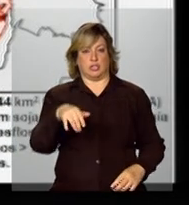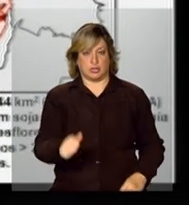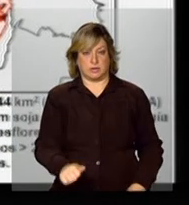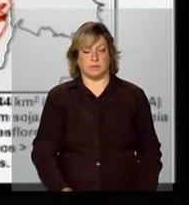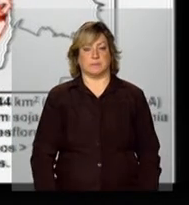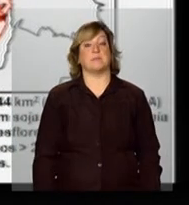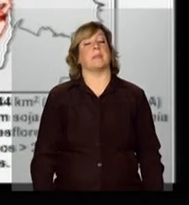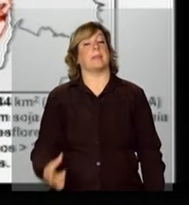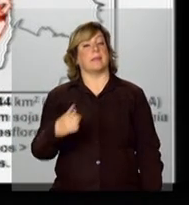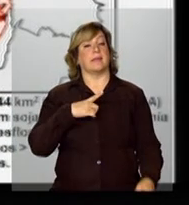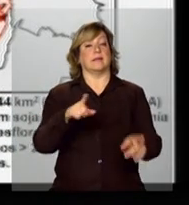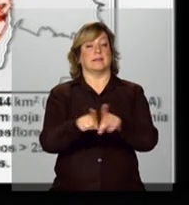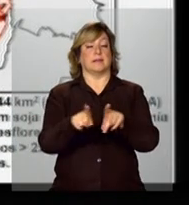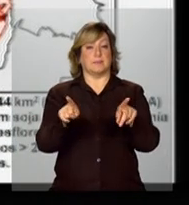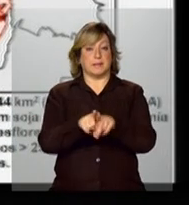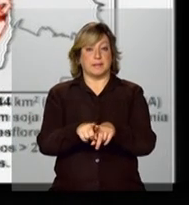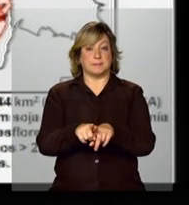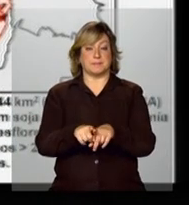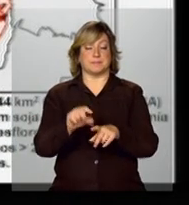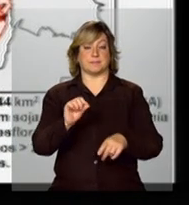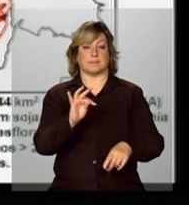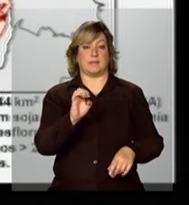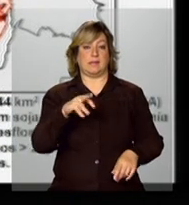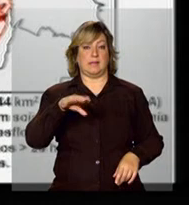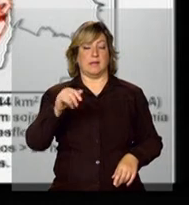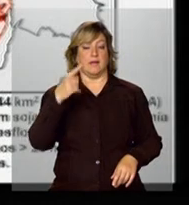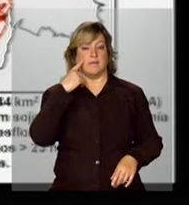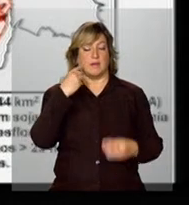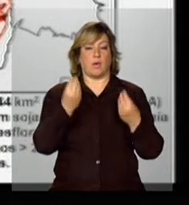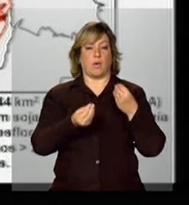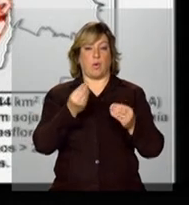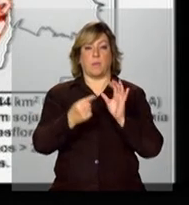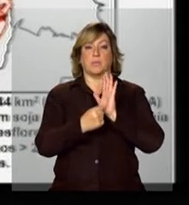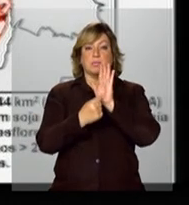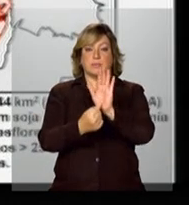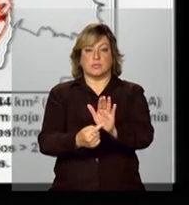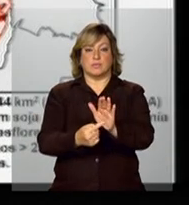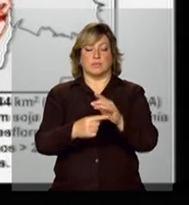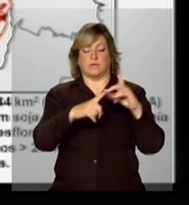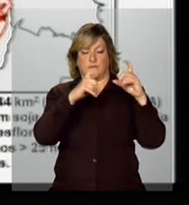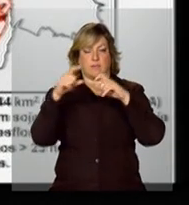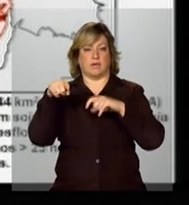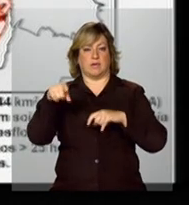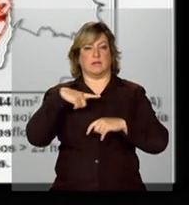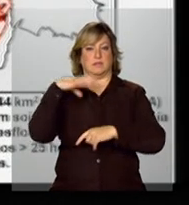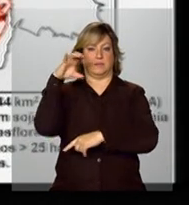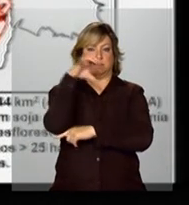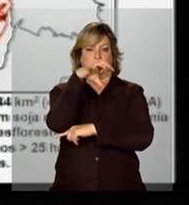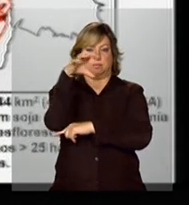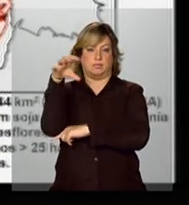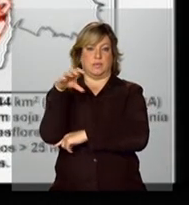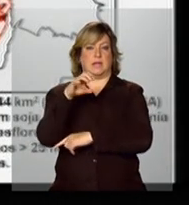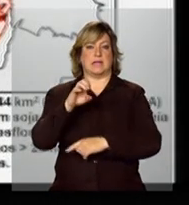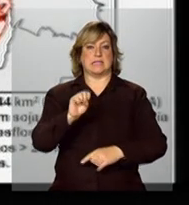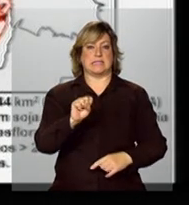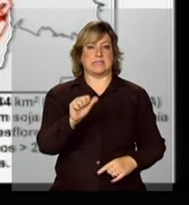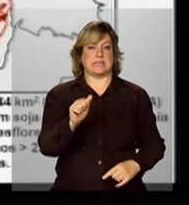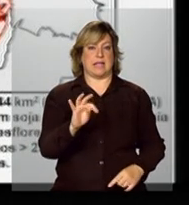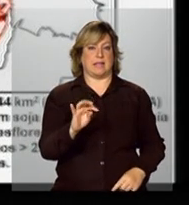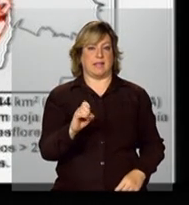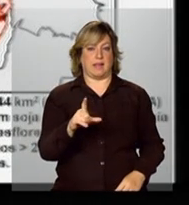Existe também uma restrição técnica por questão das imagens de satélite, em termos da sua resolução espacial. Então, a menor